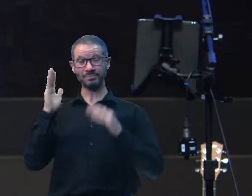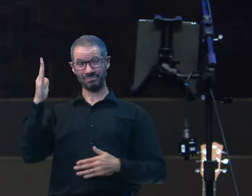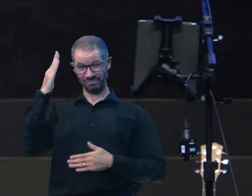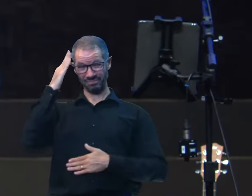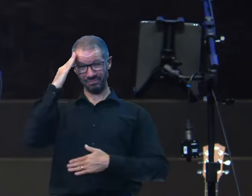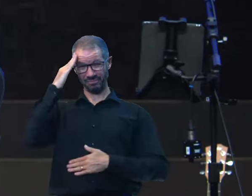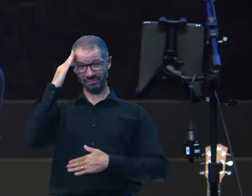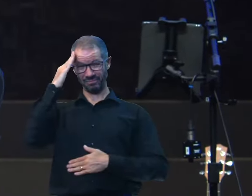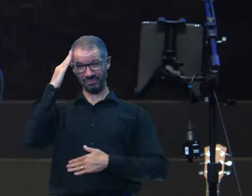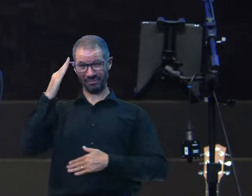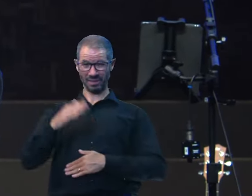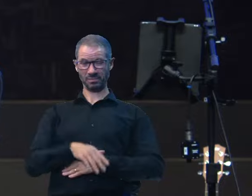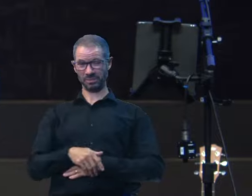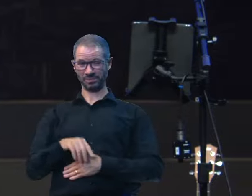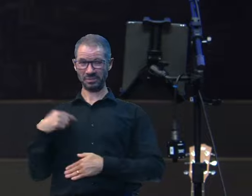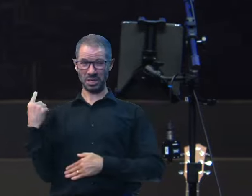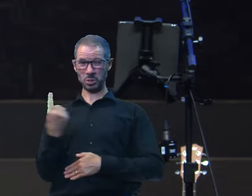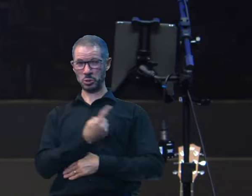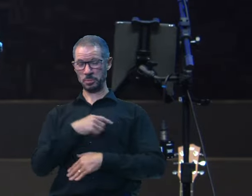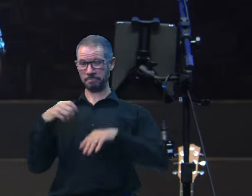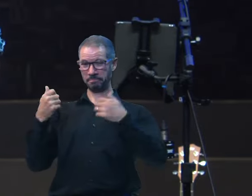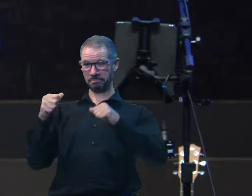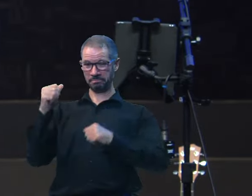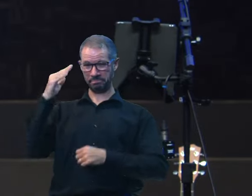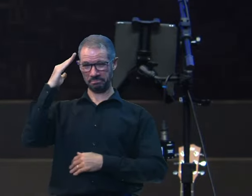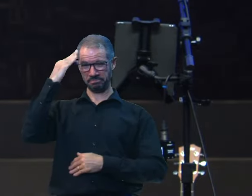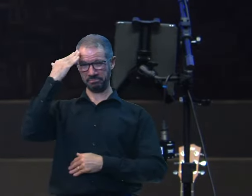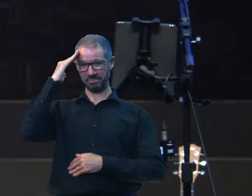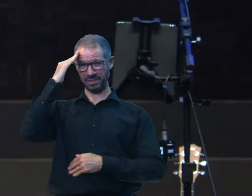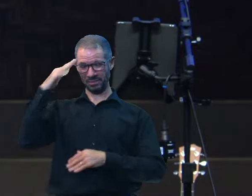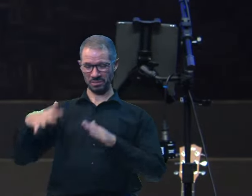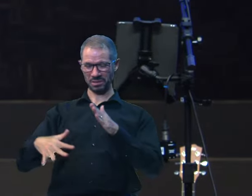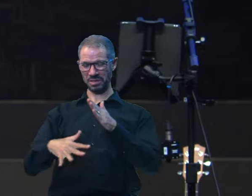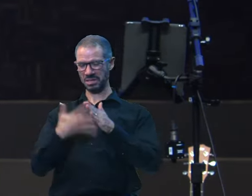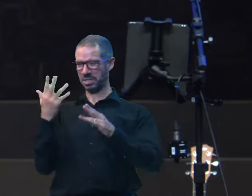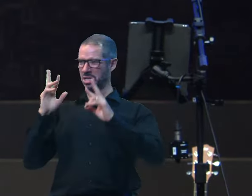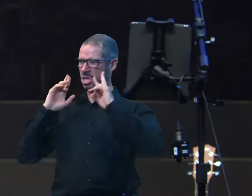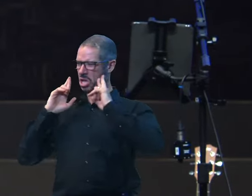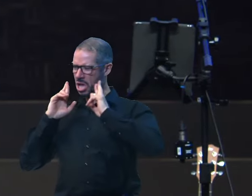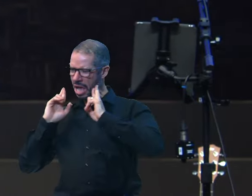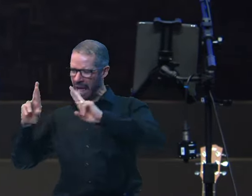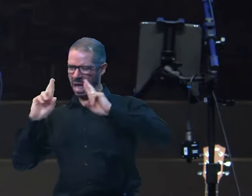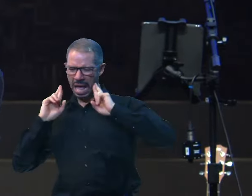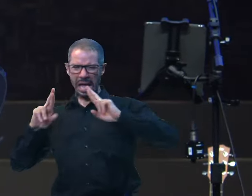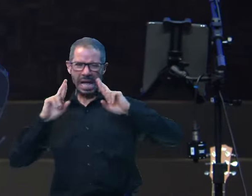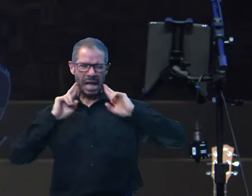Sabe? A gente precisa entender que muitas vezes a gente reclama de tudo.